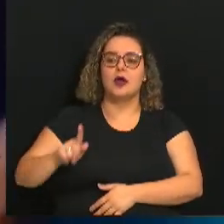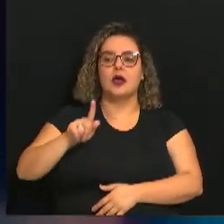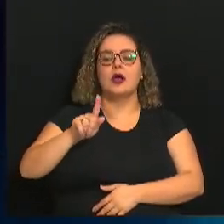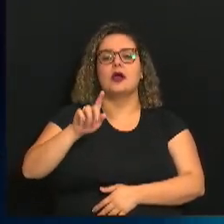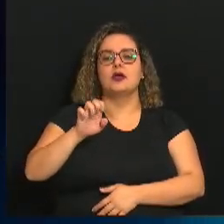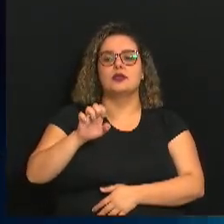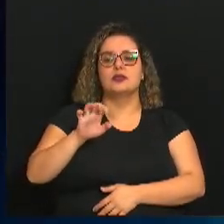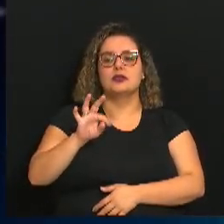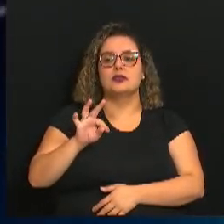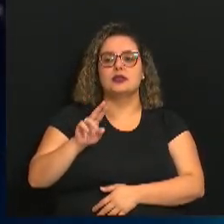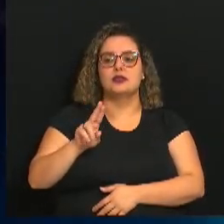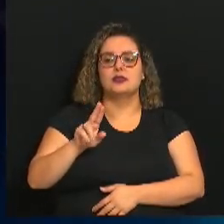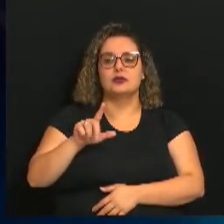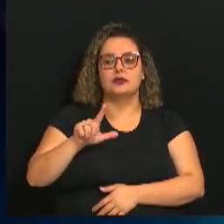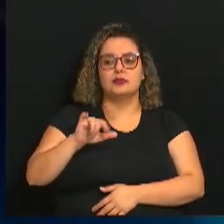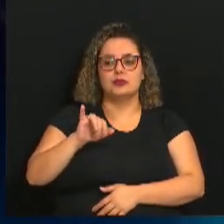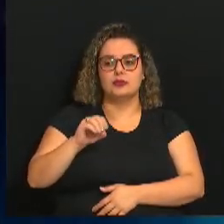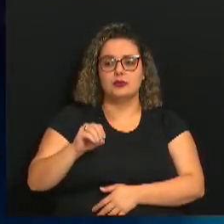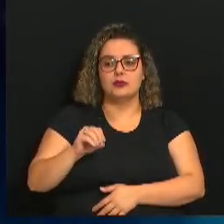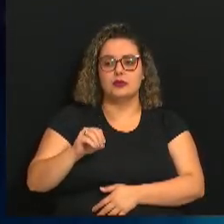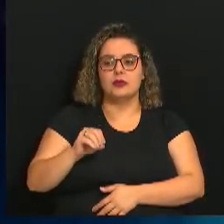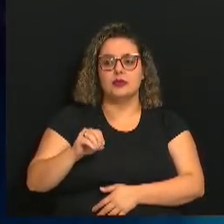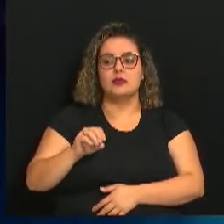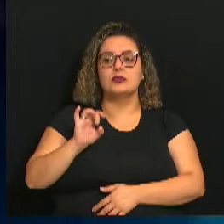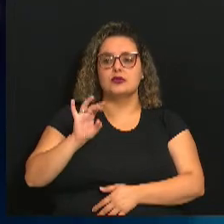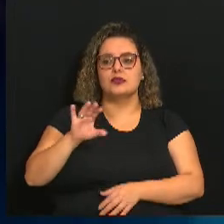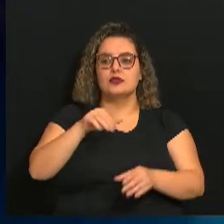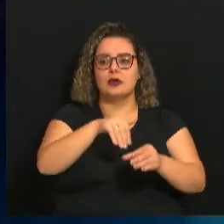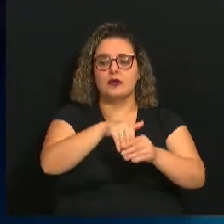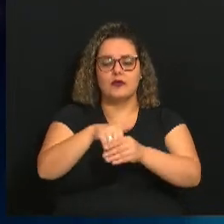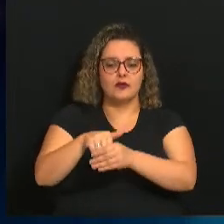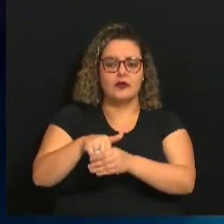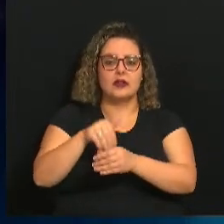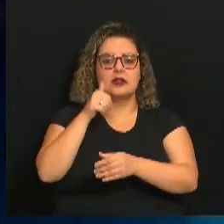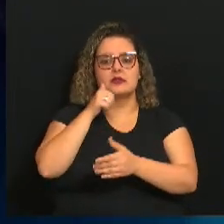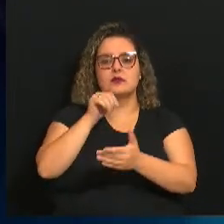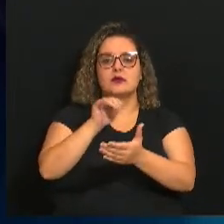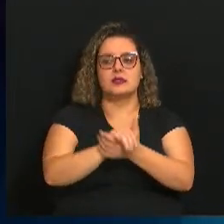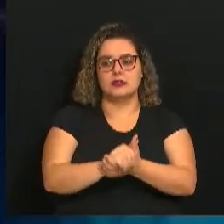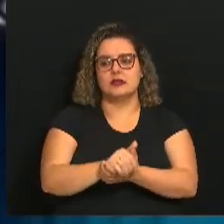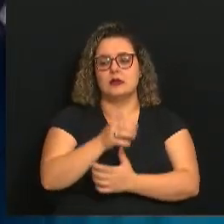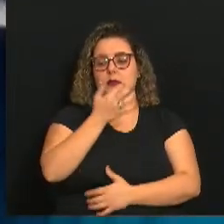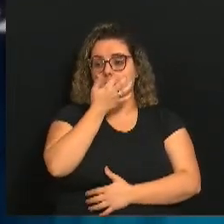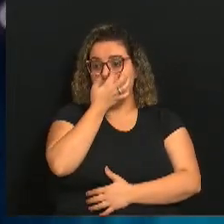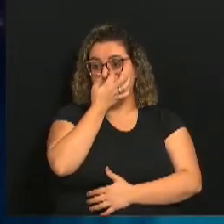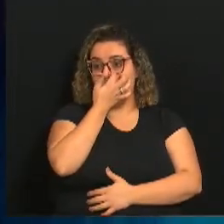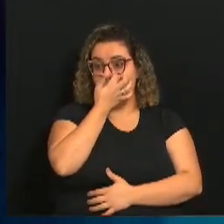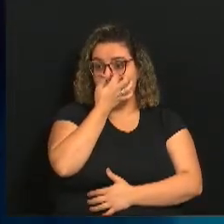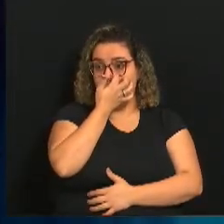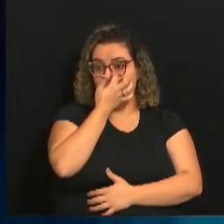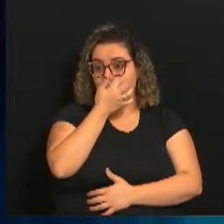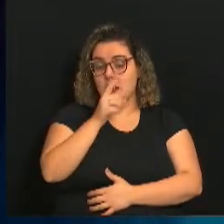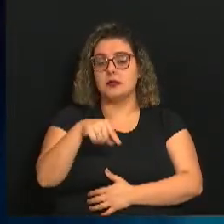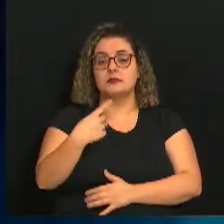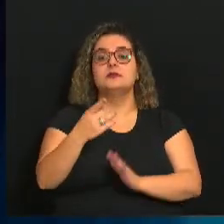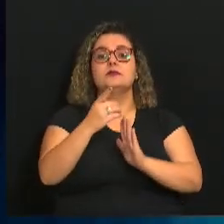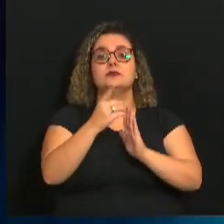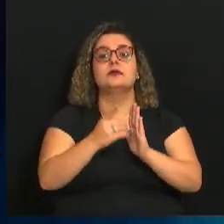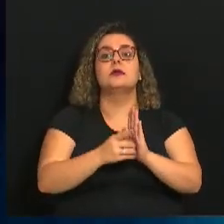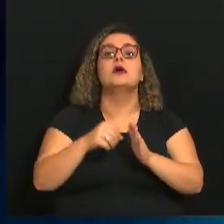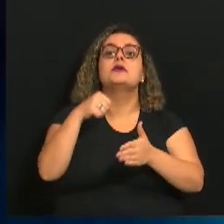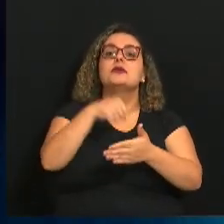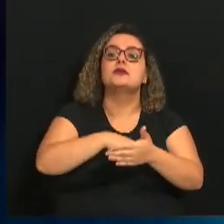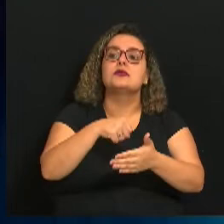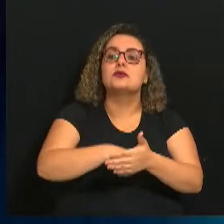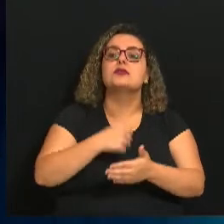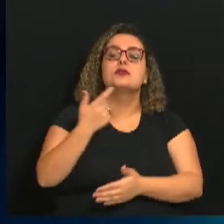eram as mulheres casadas. Mas mesmo a partir desse decreto, né, as lutas continuaram e